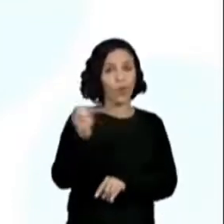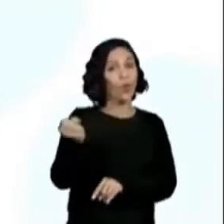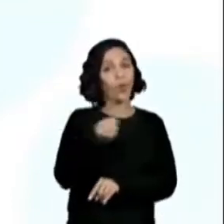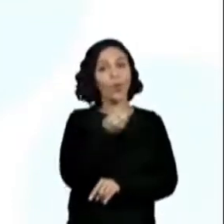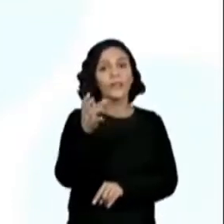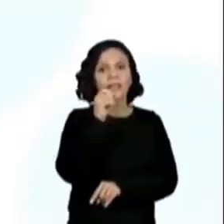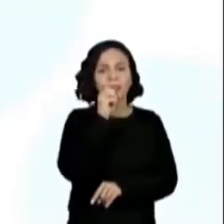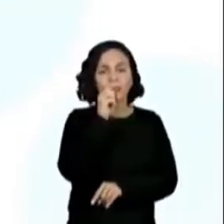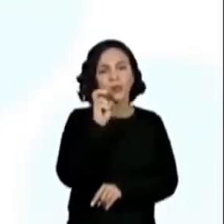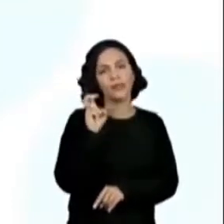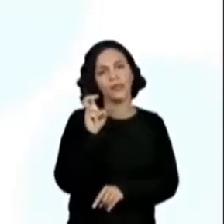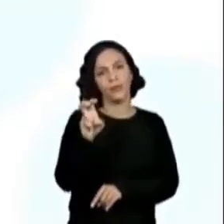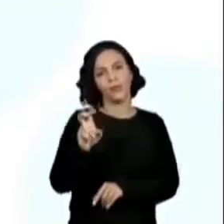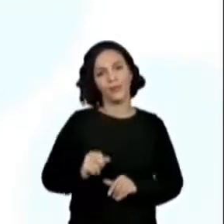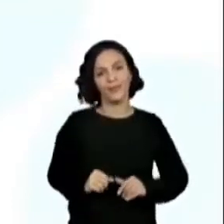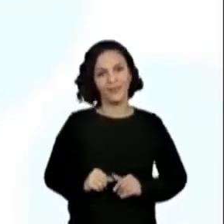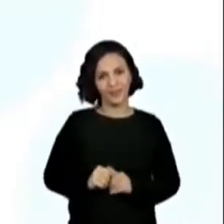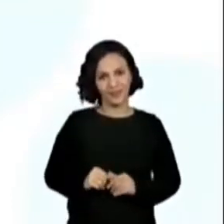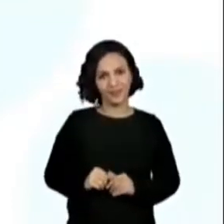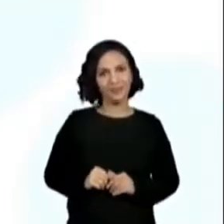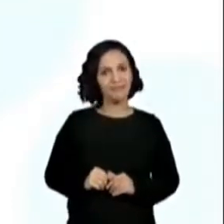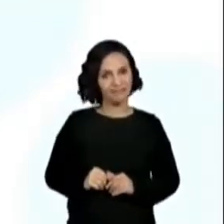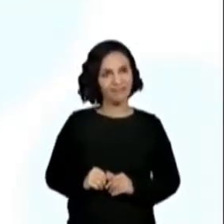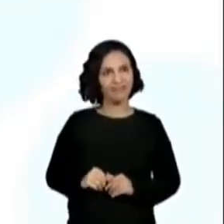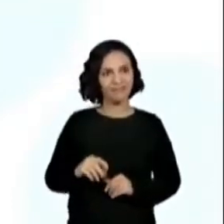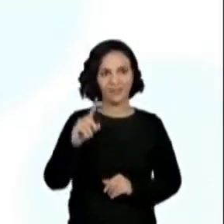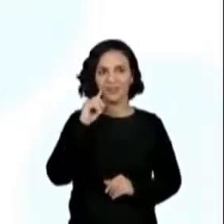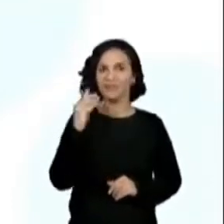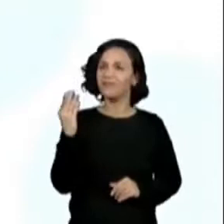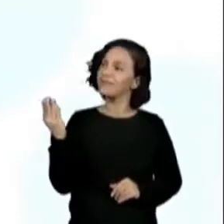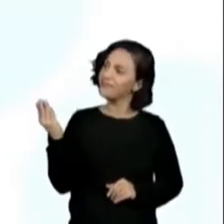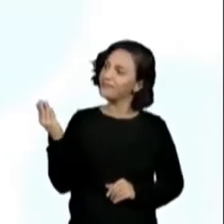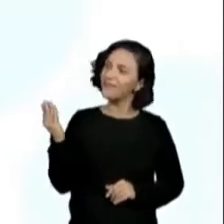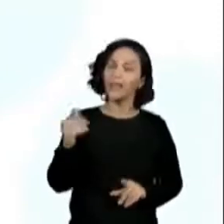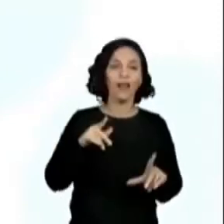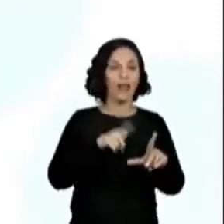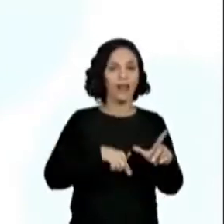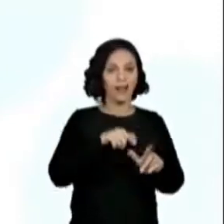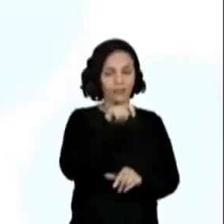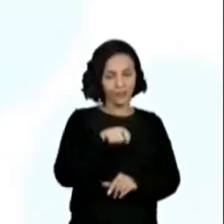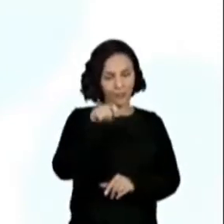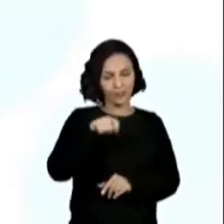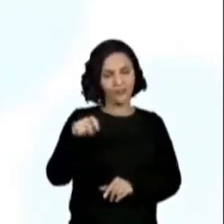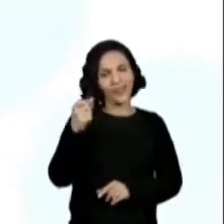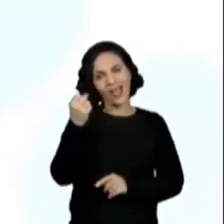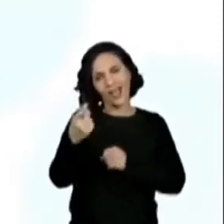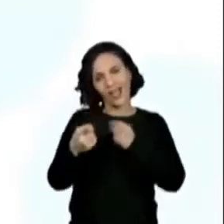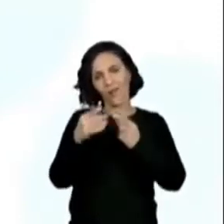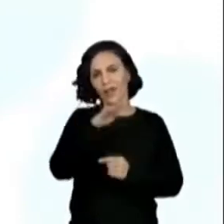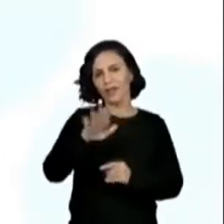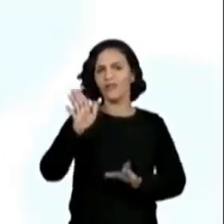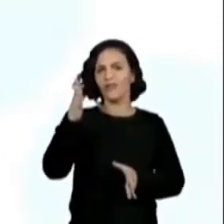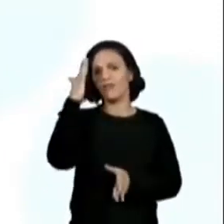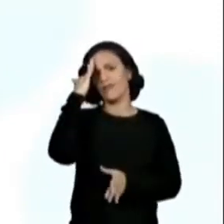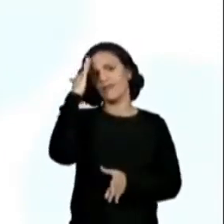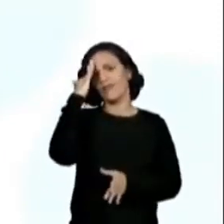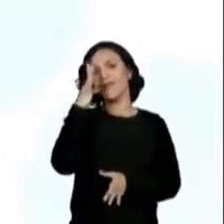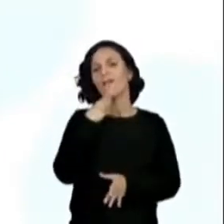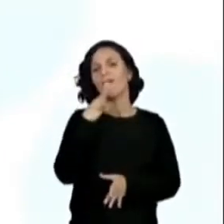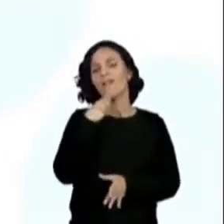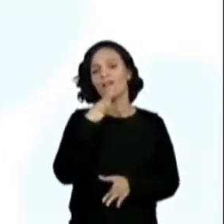Quantos sábados? Cinco. Olha eu usando a letra cursiva aqui, hein? Eu sei que tem criança que já sabe, não